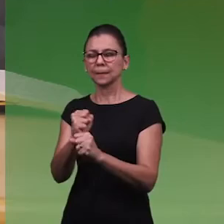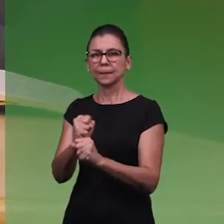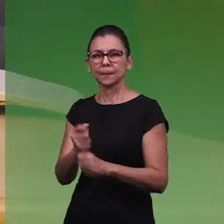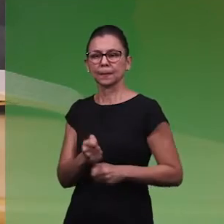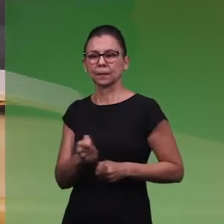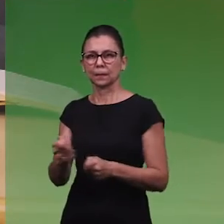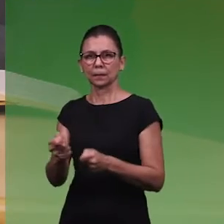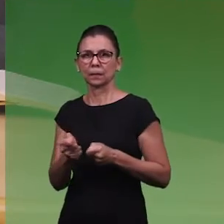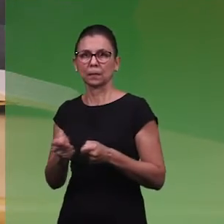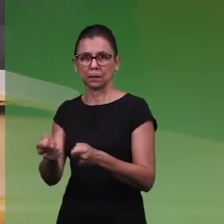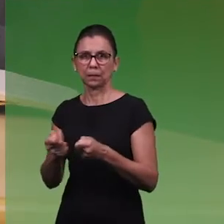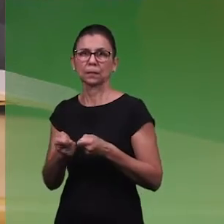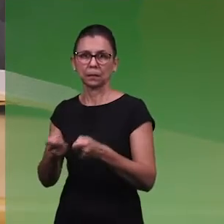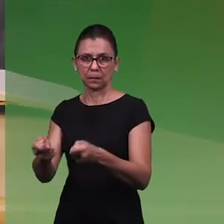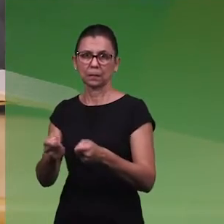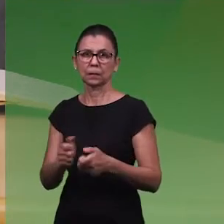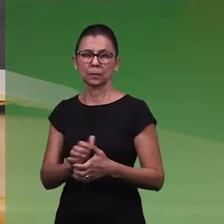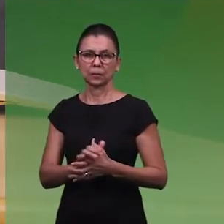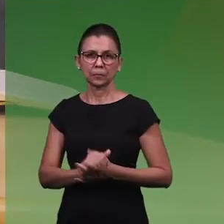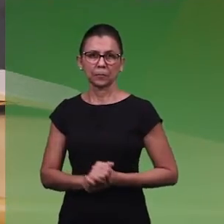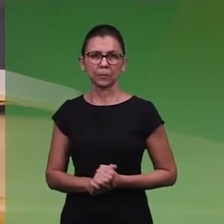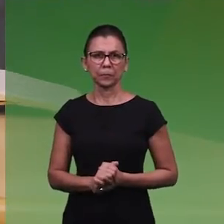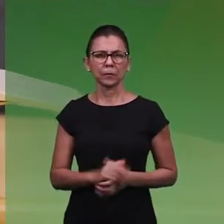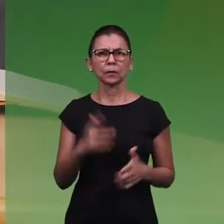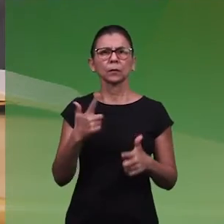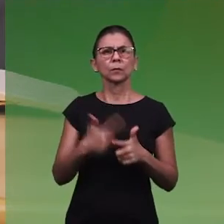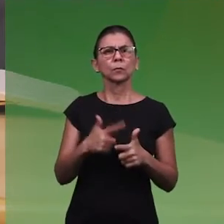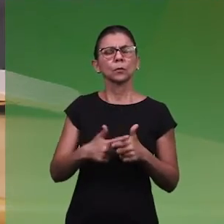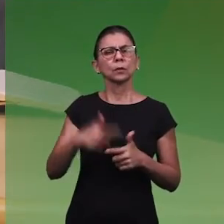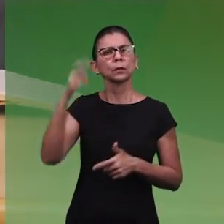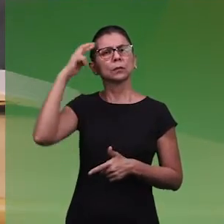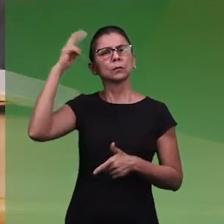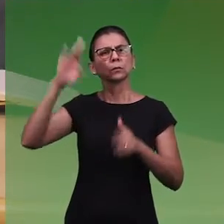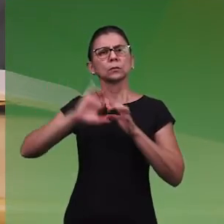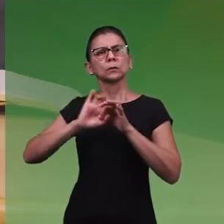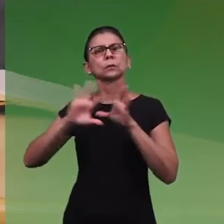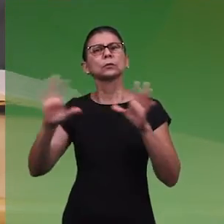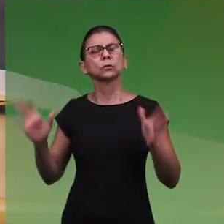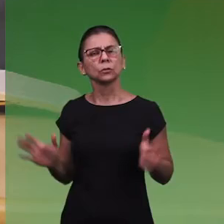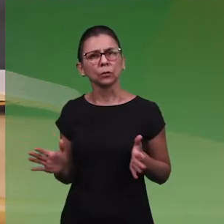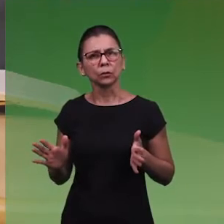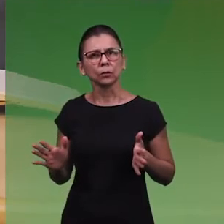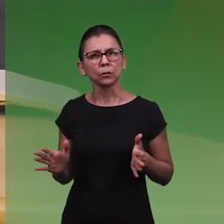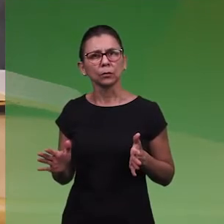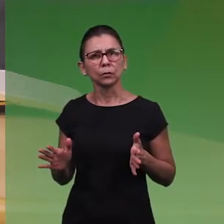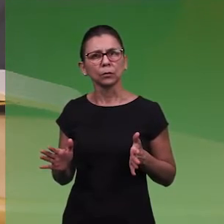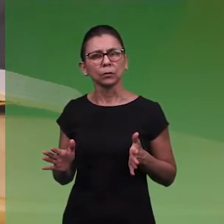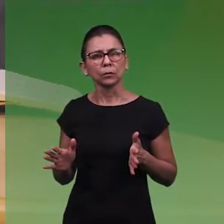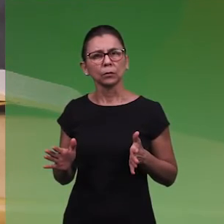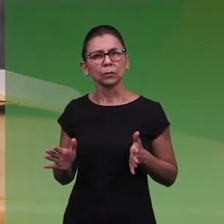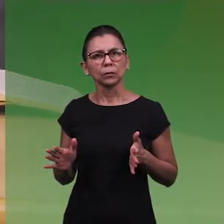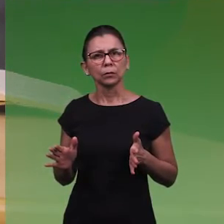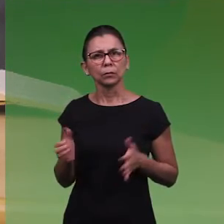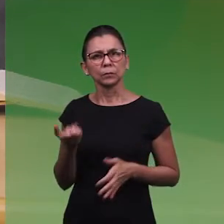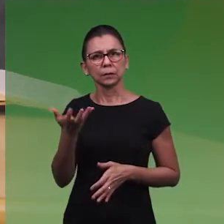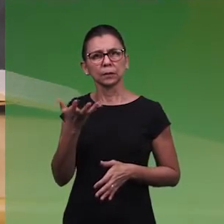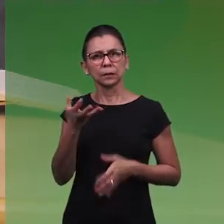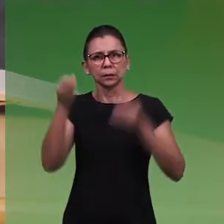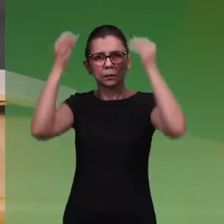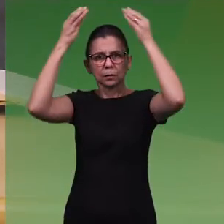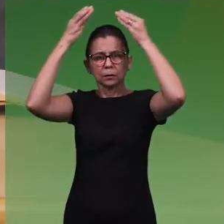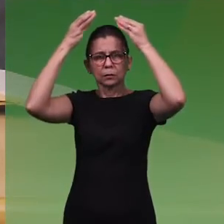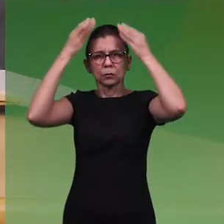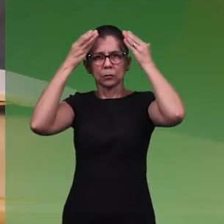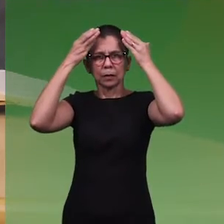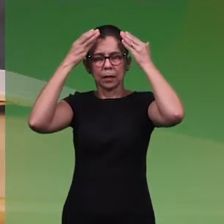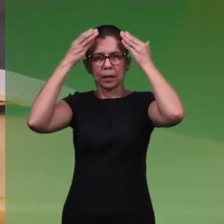perseguição implacável. Aí nós perguntamos, por que Deus permitiu isso? Permitiu porque ele queria um rei segundo o